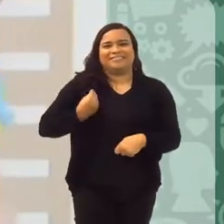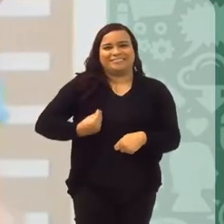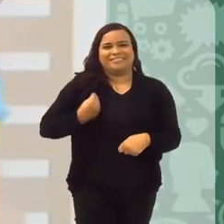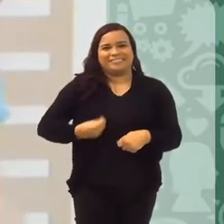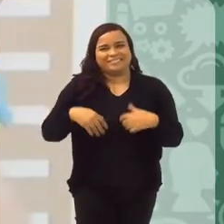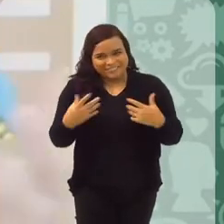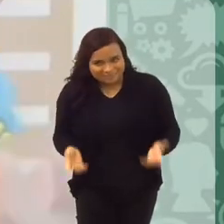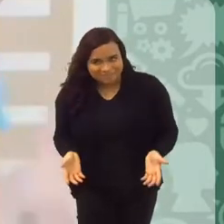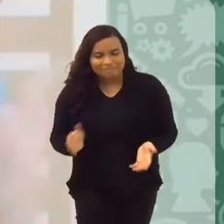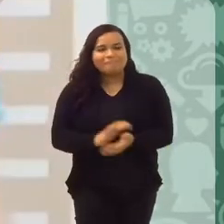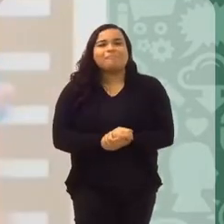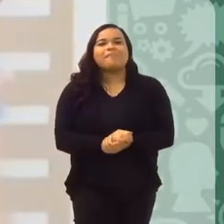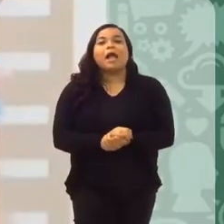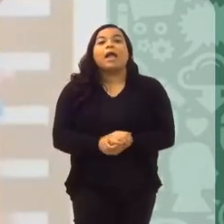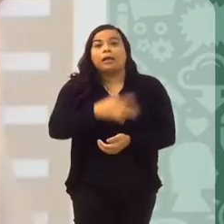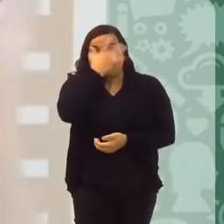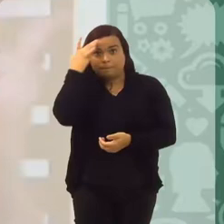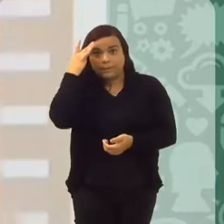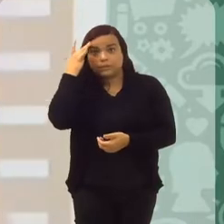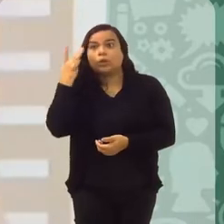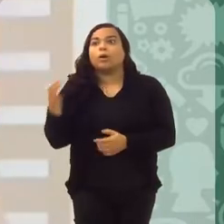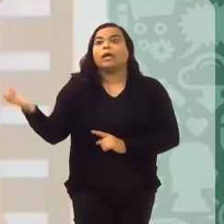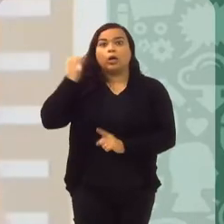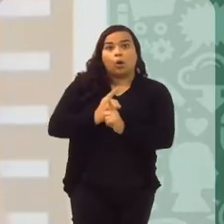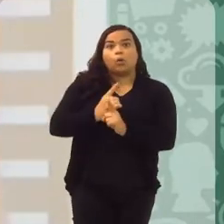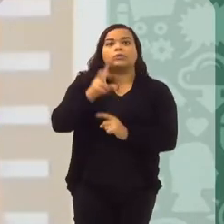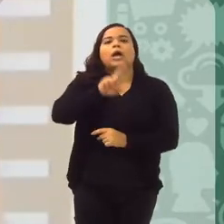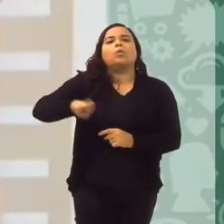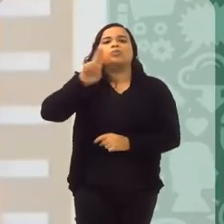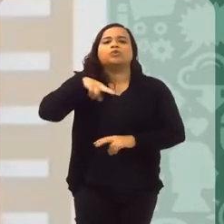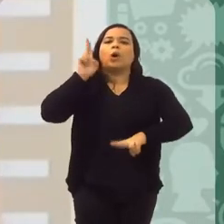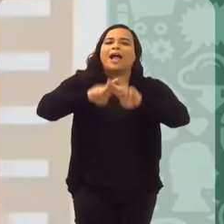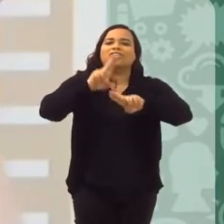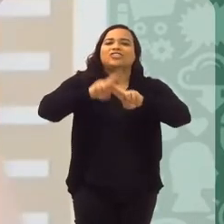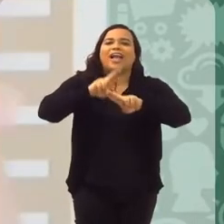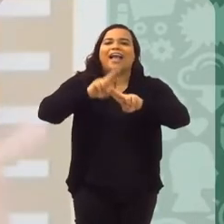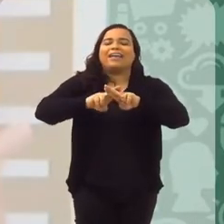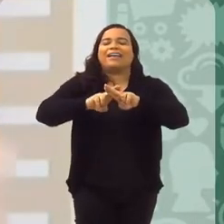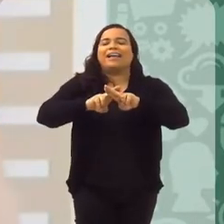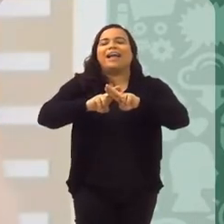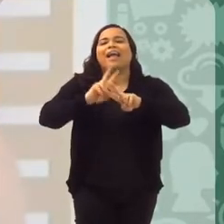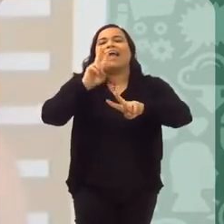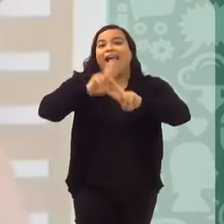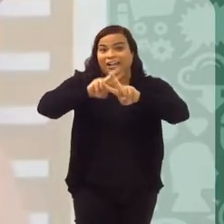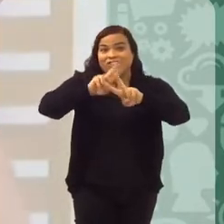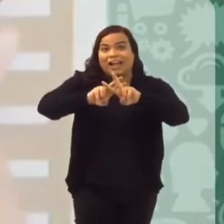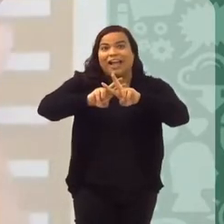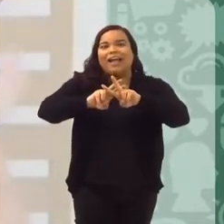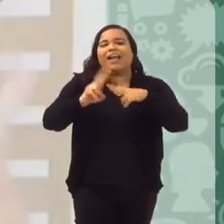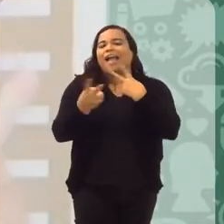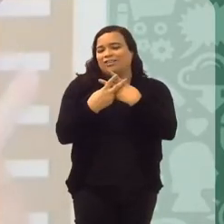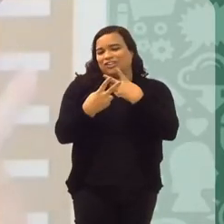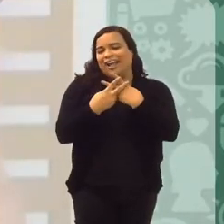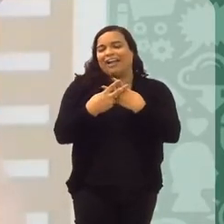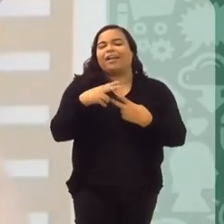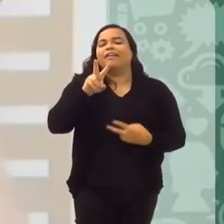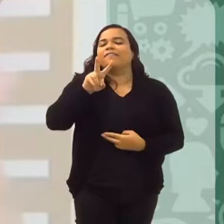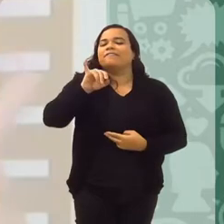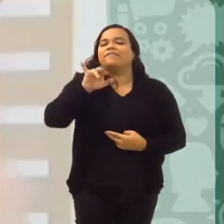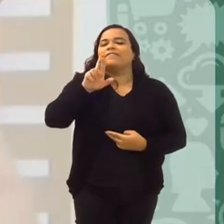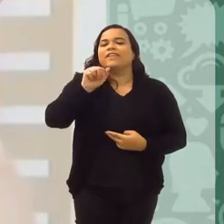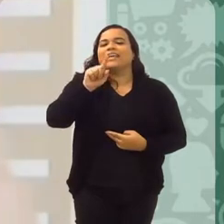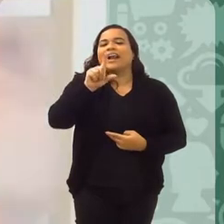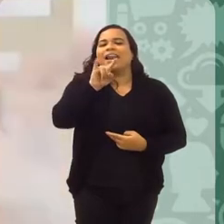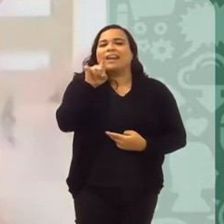Que aí, então, para bacana. as pessoas encontrarem a gente usou a hashtag Viraliza Histórias, porque a intenção era essa, era que viralizasse boas histórias,